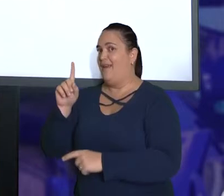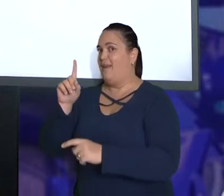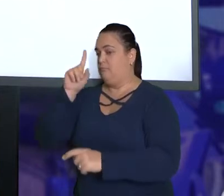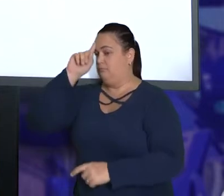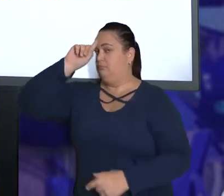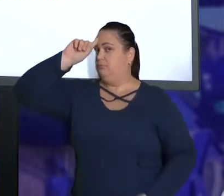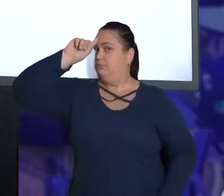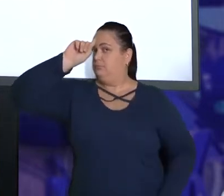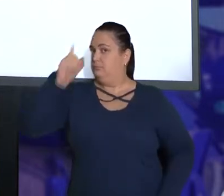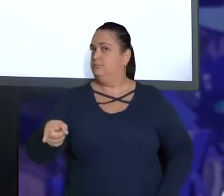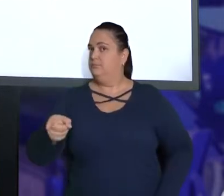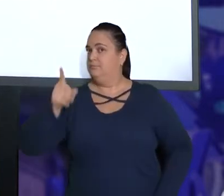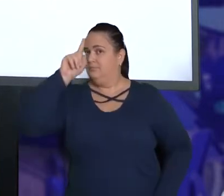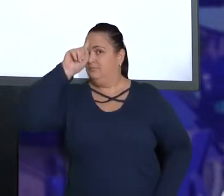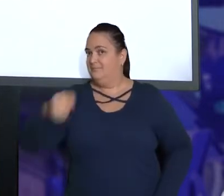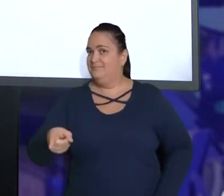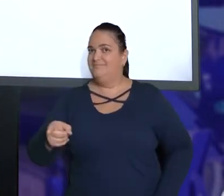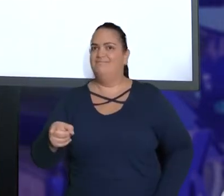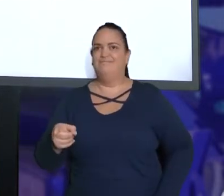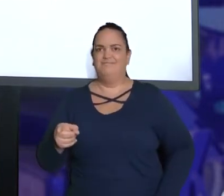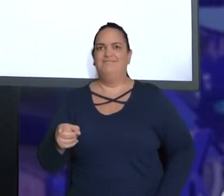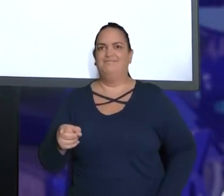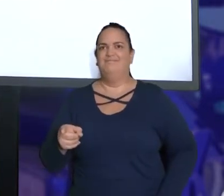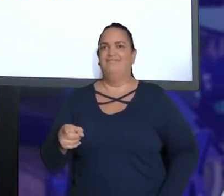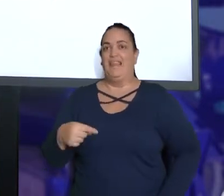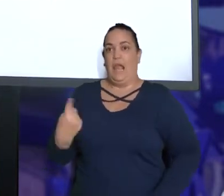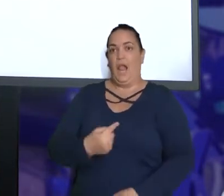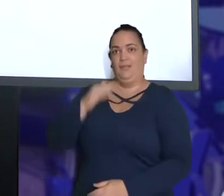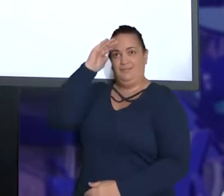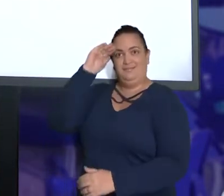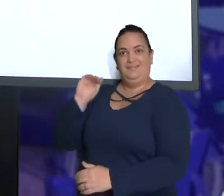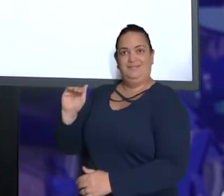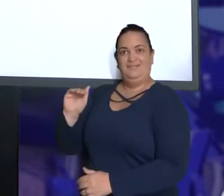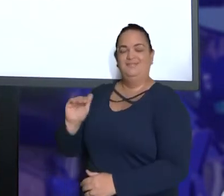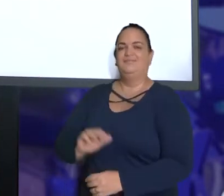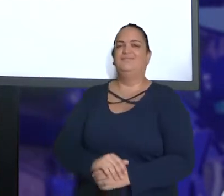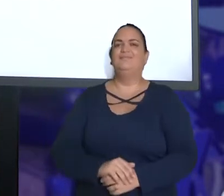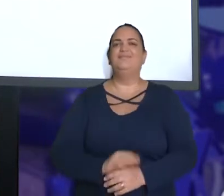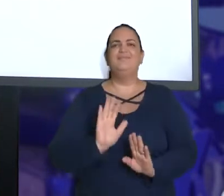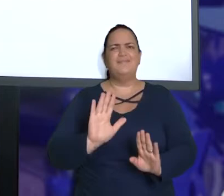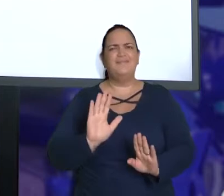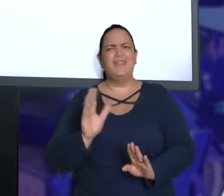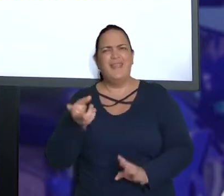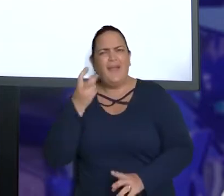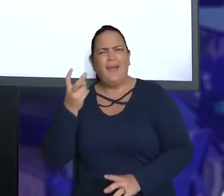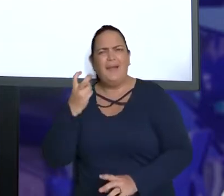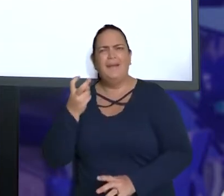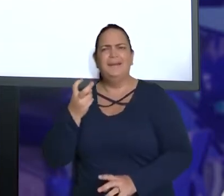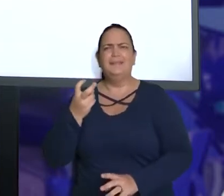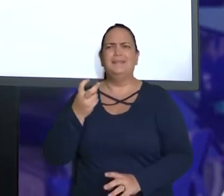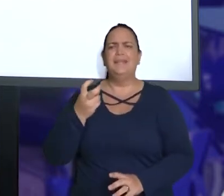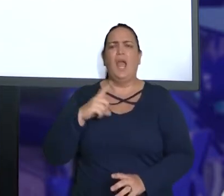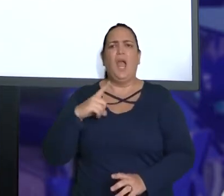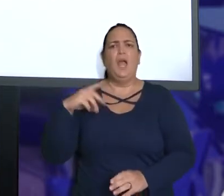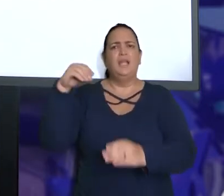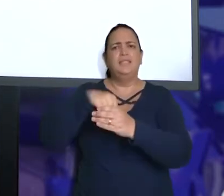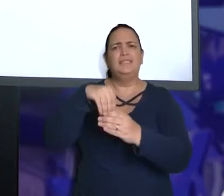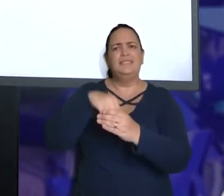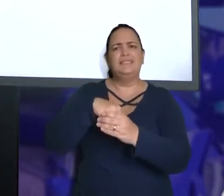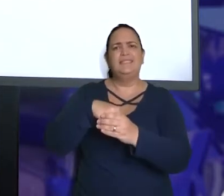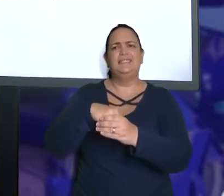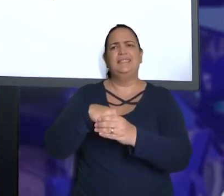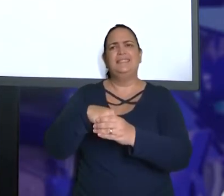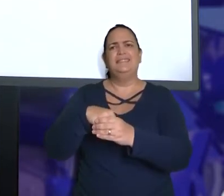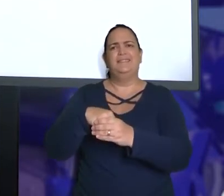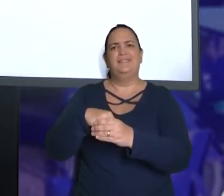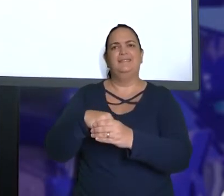indica imperador, aquele que manda e nós obedecemos. Então, repara que todos os verbos aqui trazem esse caráter de ordem. Lembra que eu